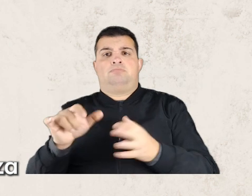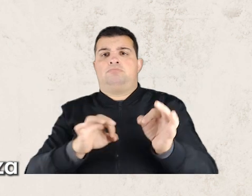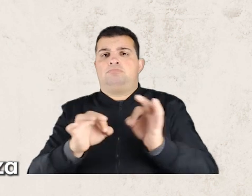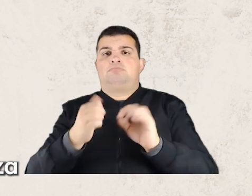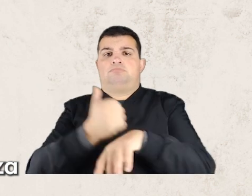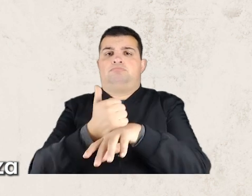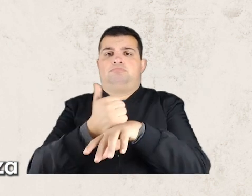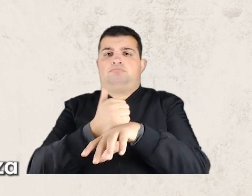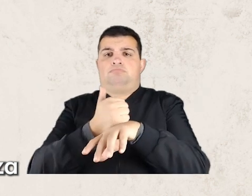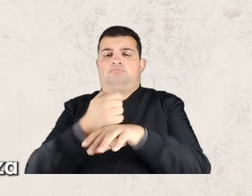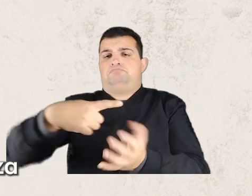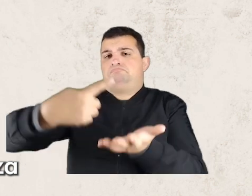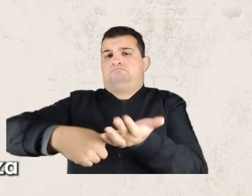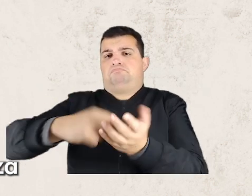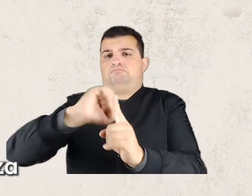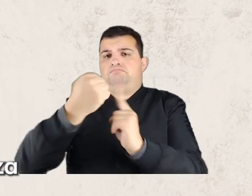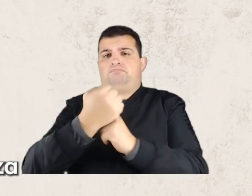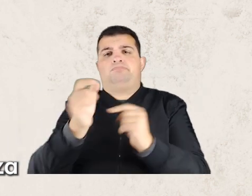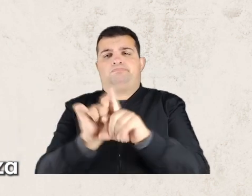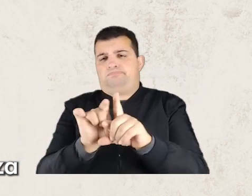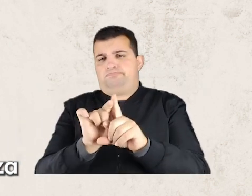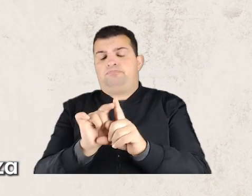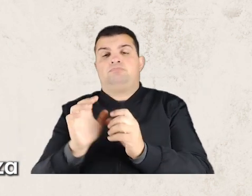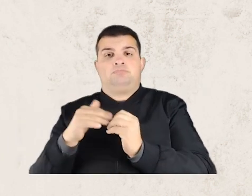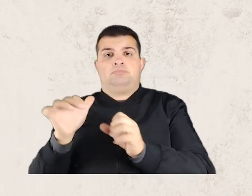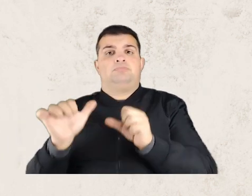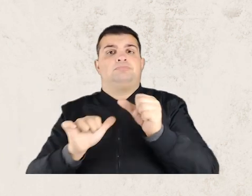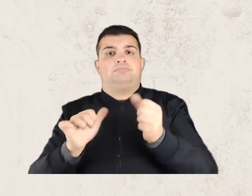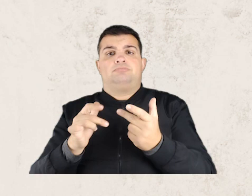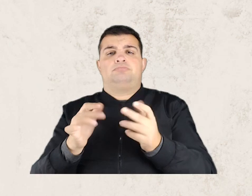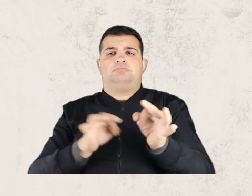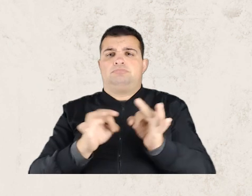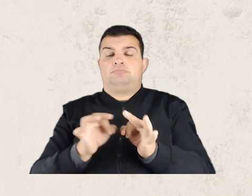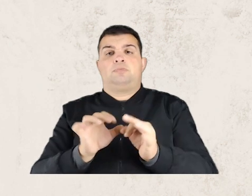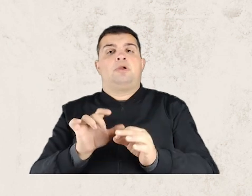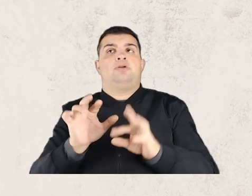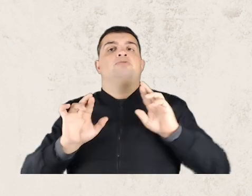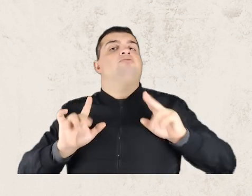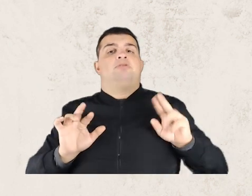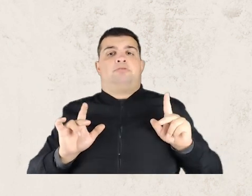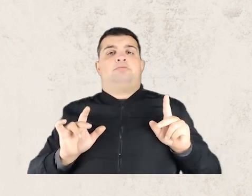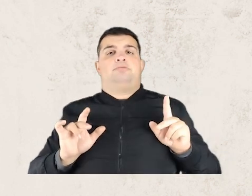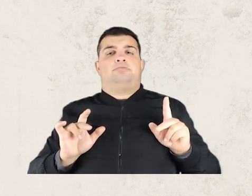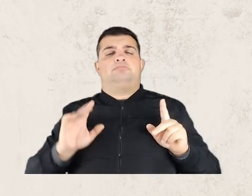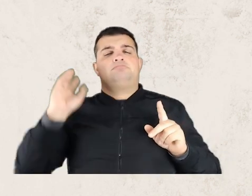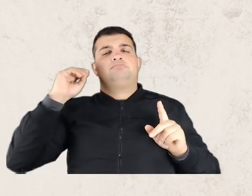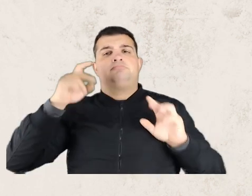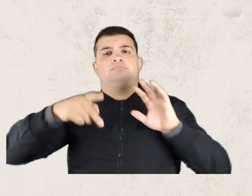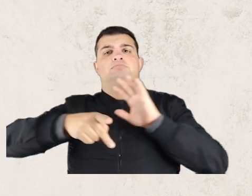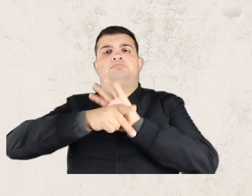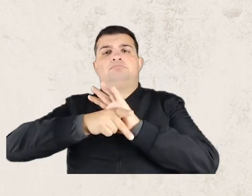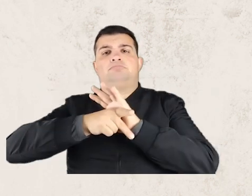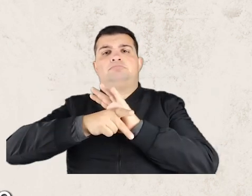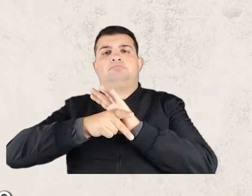final dos anos 70, depois com certeza nos anos 80 com muita densidade, e vamos ampliar nos anos 90 o tal do